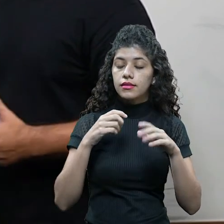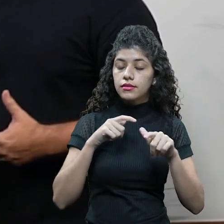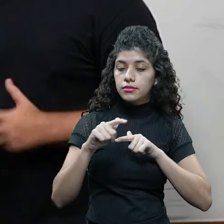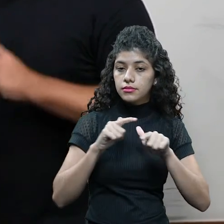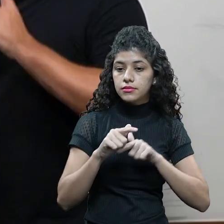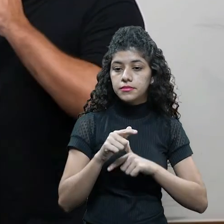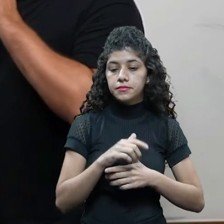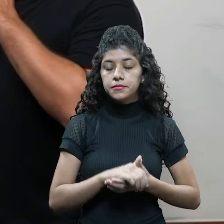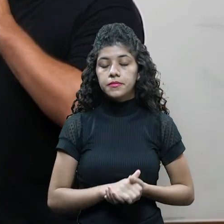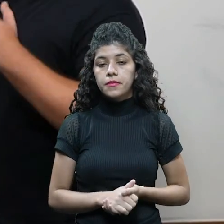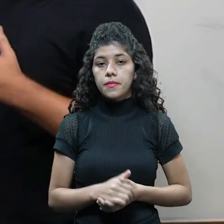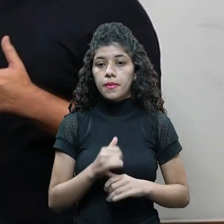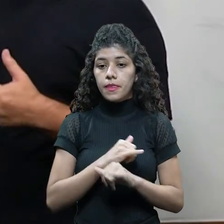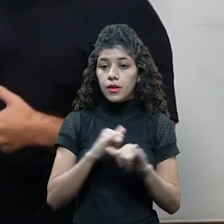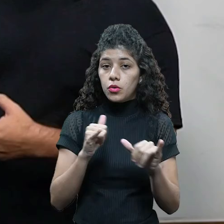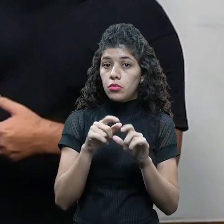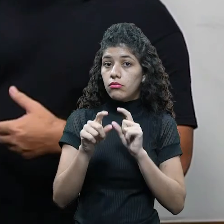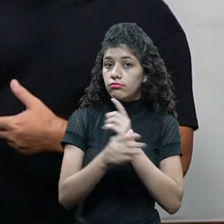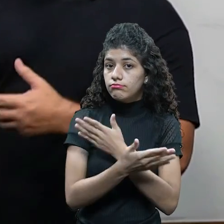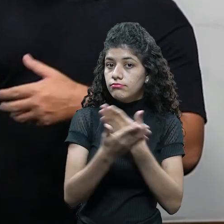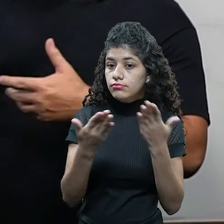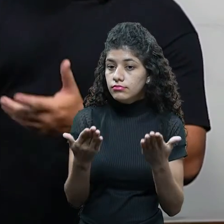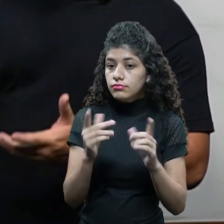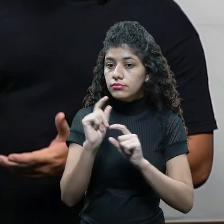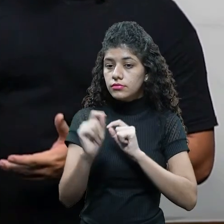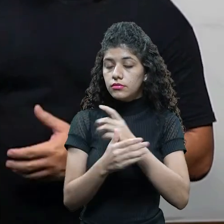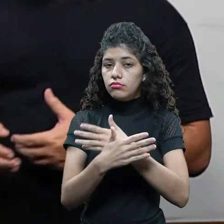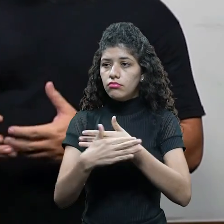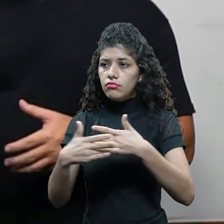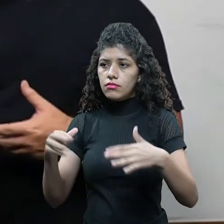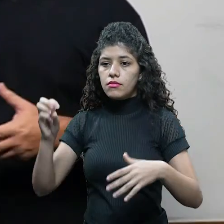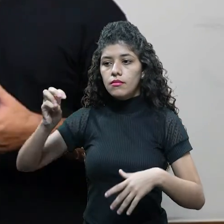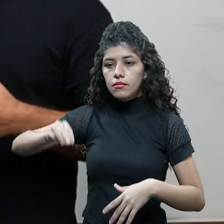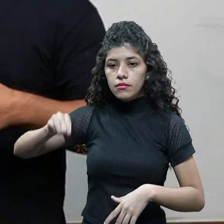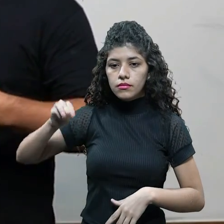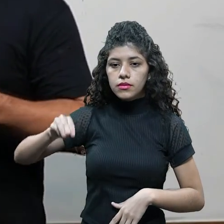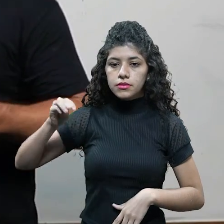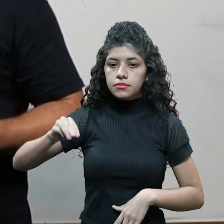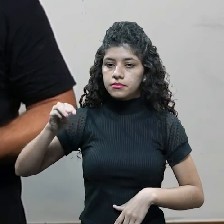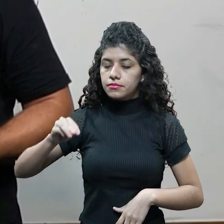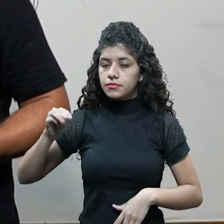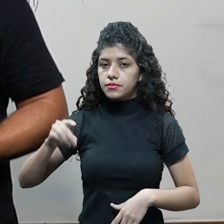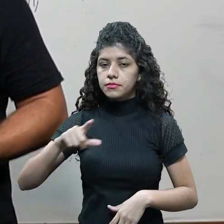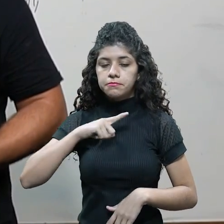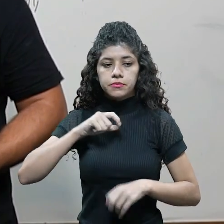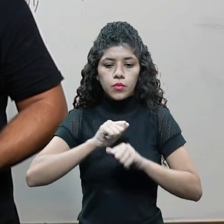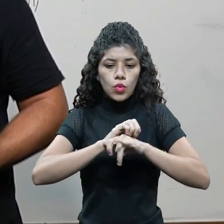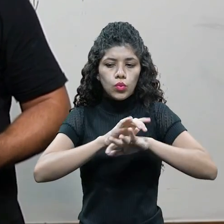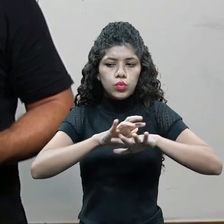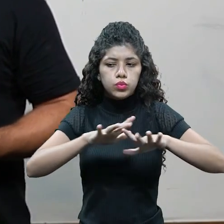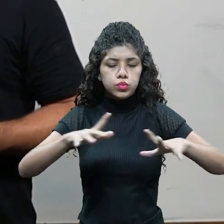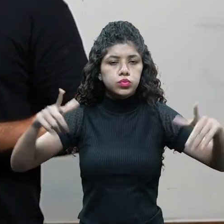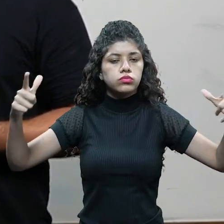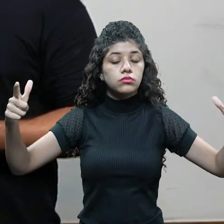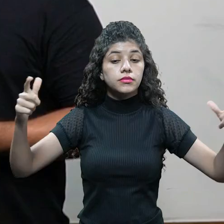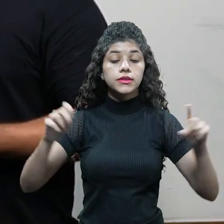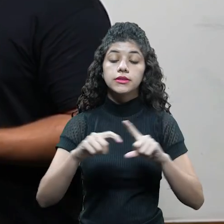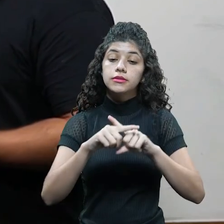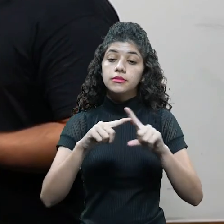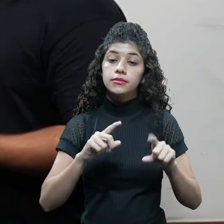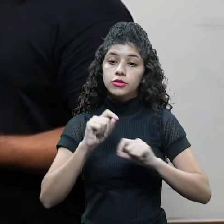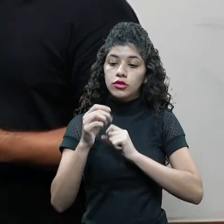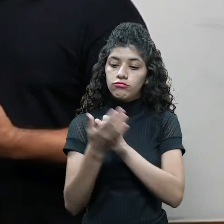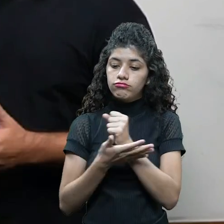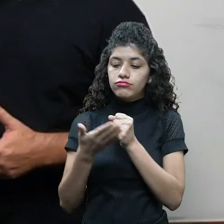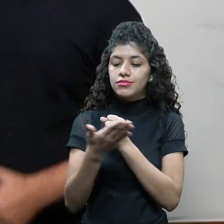E garanto para vocês, não desmerecendo o resto da matemática, a matemática em si ela tem uma amplitude muito grande, mas